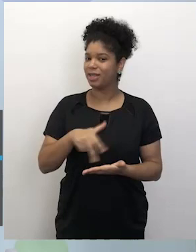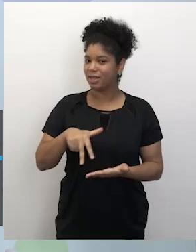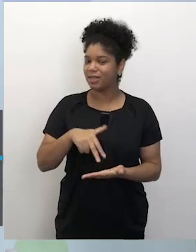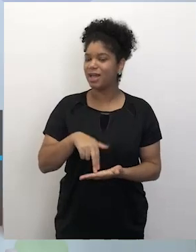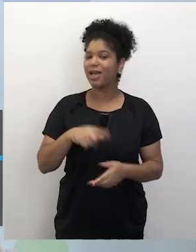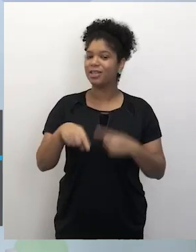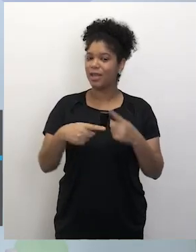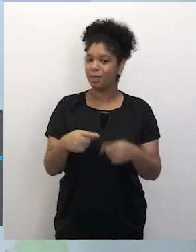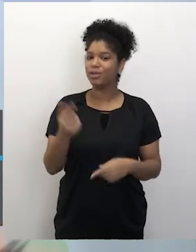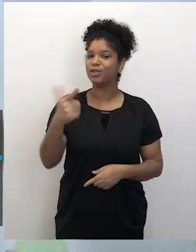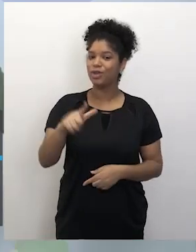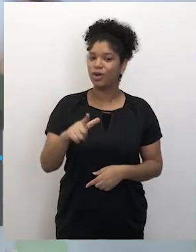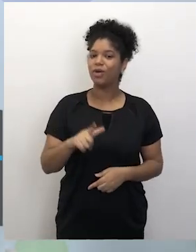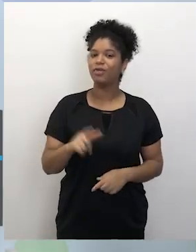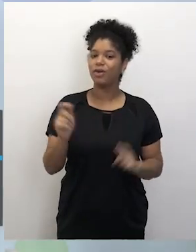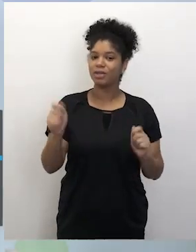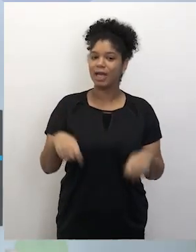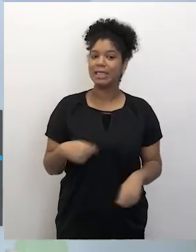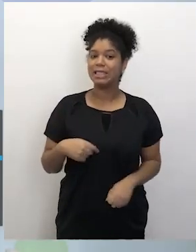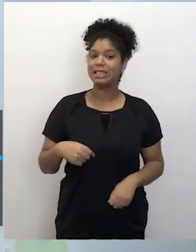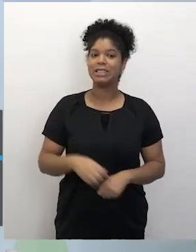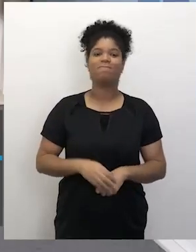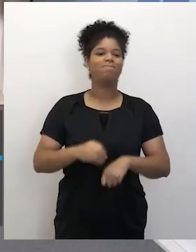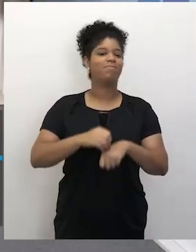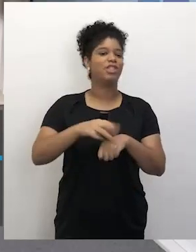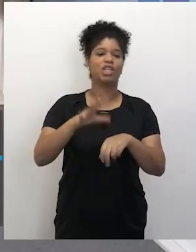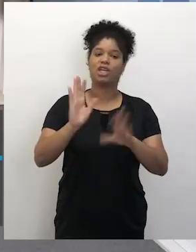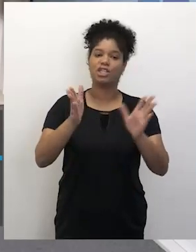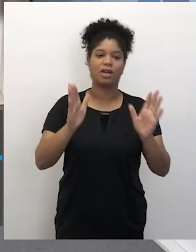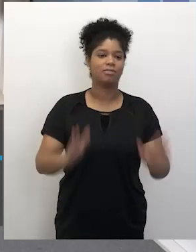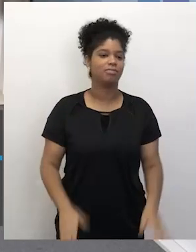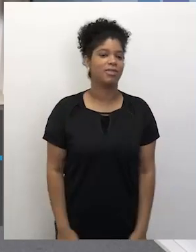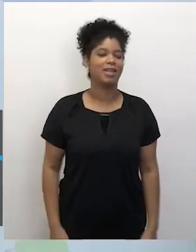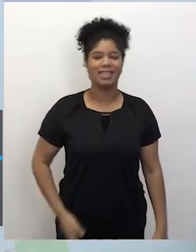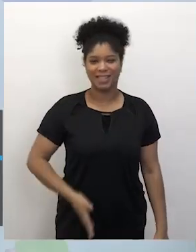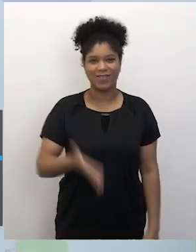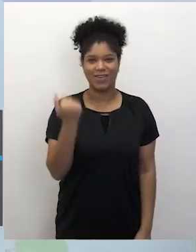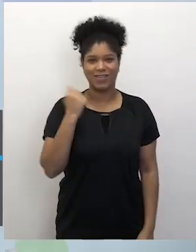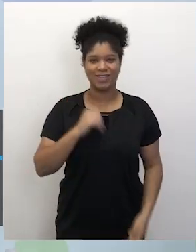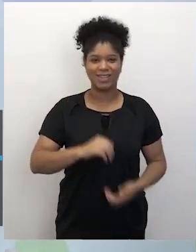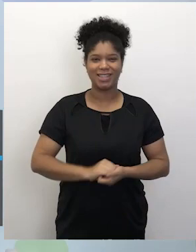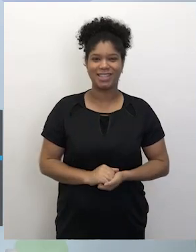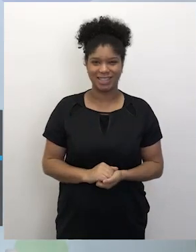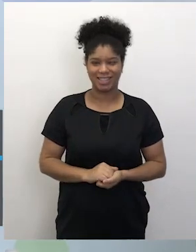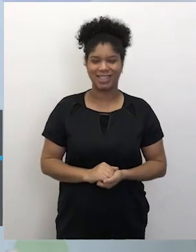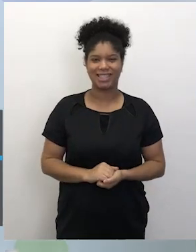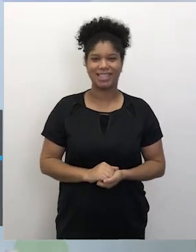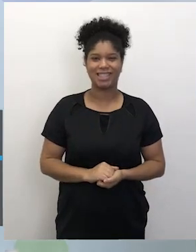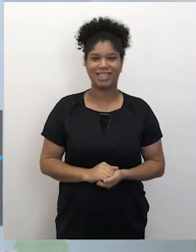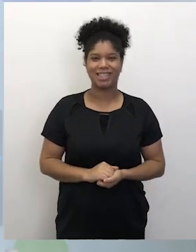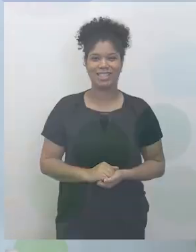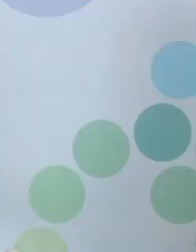gente vai dançar essa coreografia aí. Já dei a dica. Opa! Assim eles não se perdem. Vamos lá. Sétimo ano.